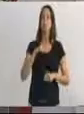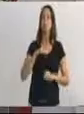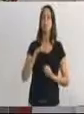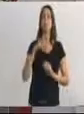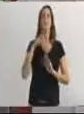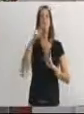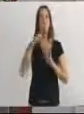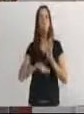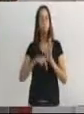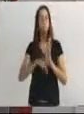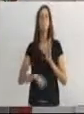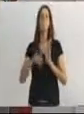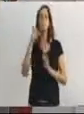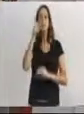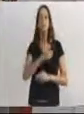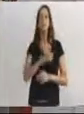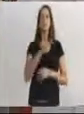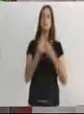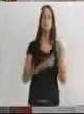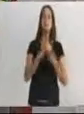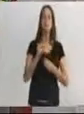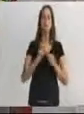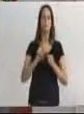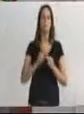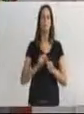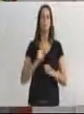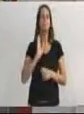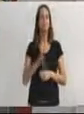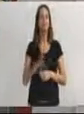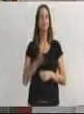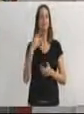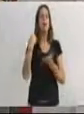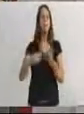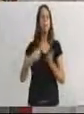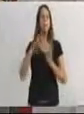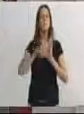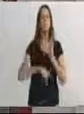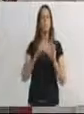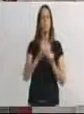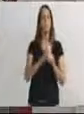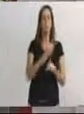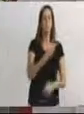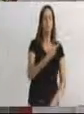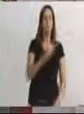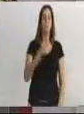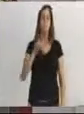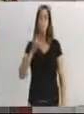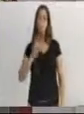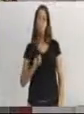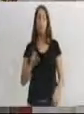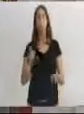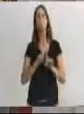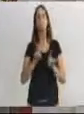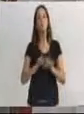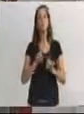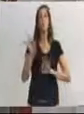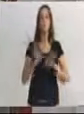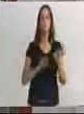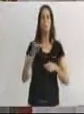futuro assim como foi com o menor 2050 certamente virando fábio filho lei o plano está desenvolvendo econômico vai